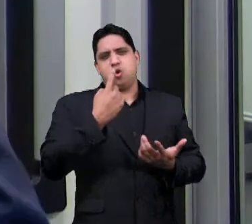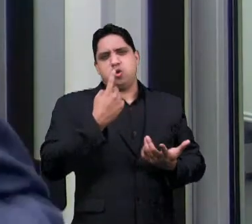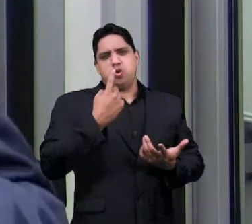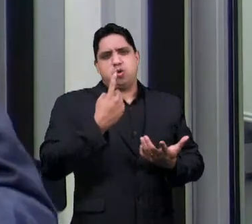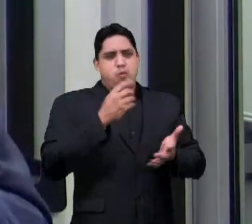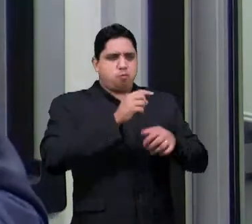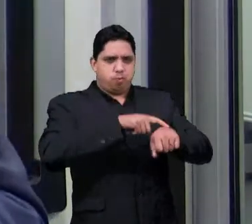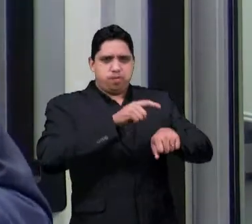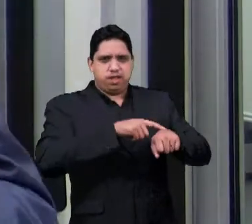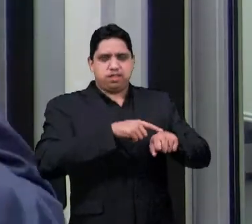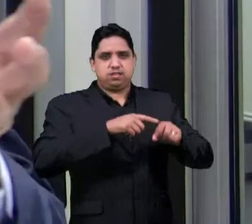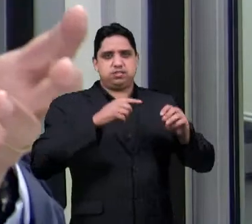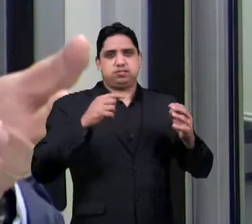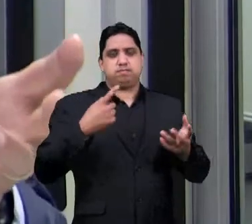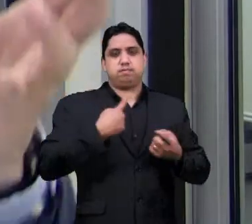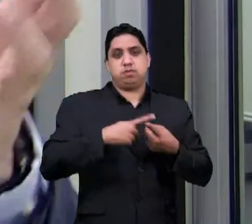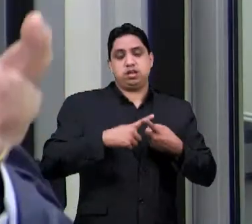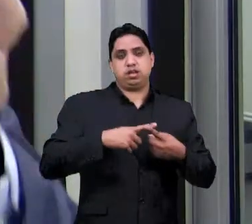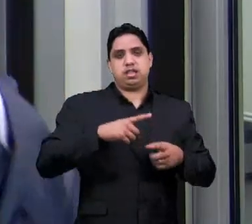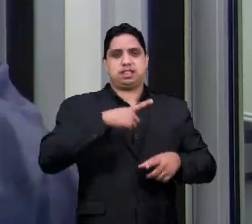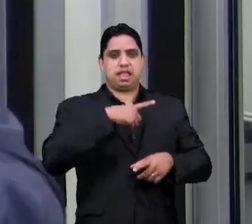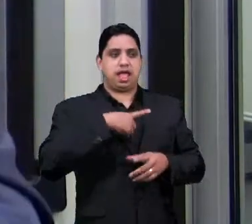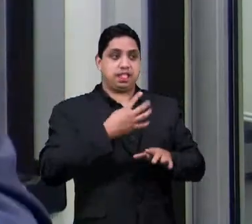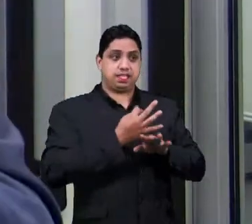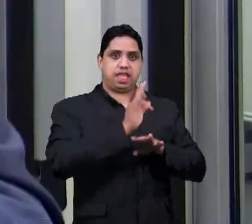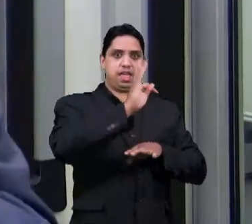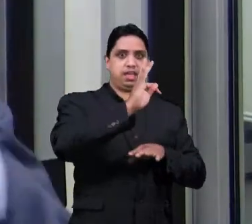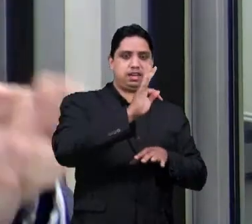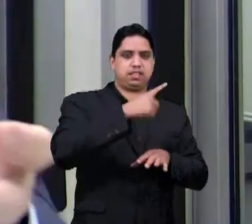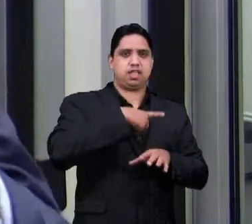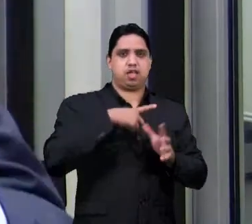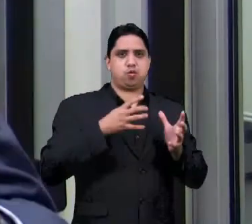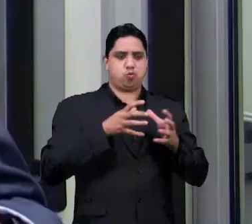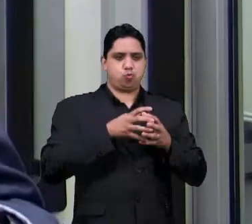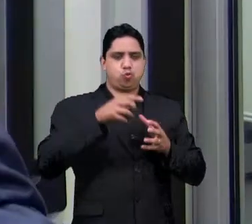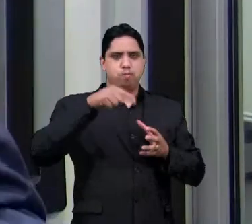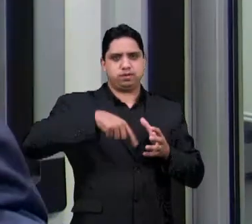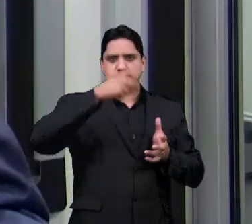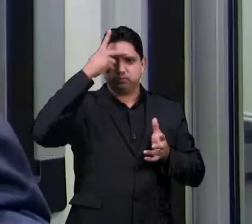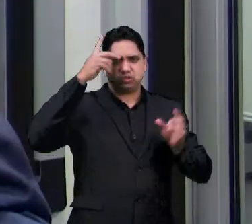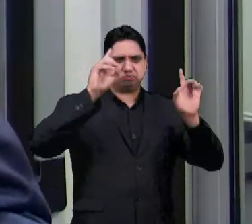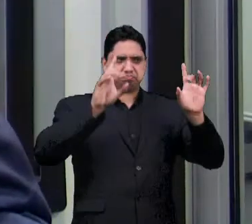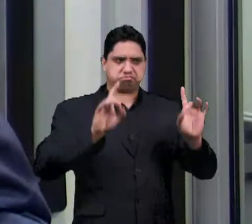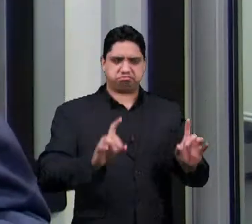é que, claro, você tem a parte técnica aí, tem uma equipe aqui especializada,